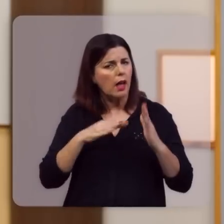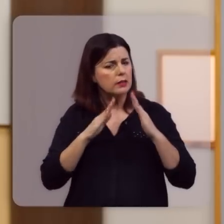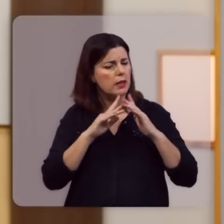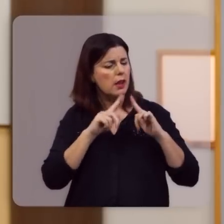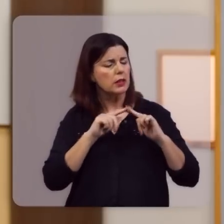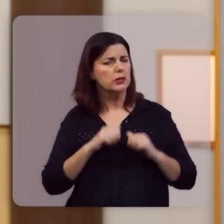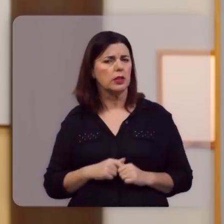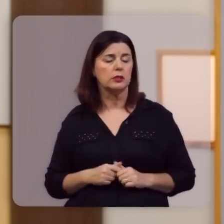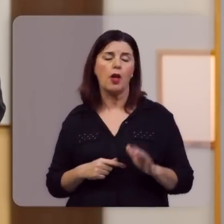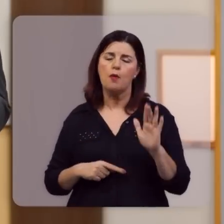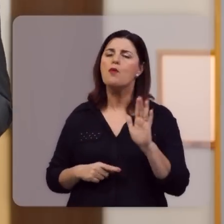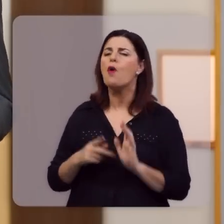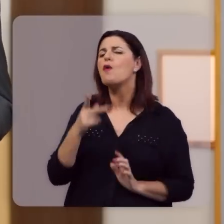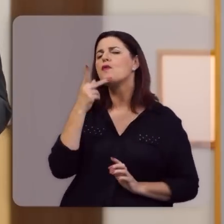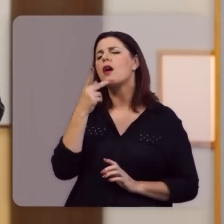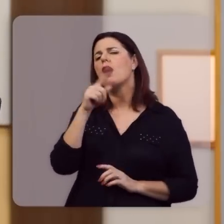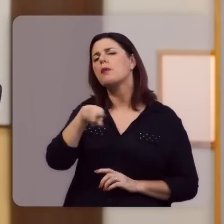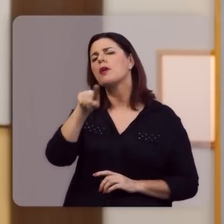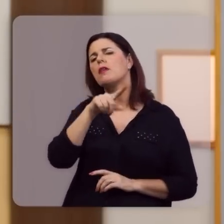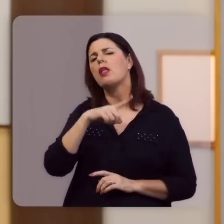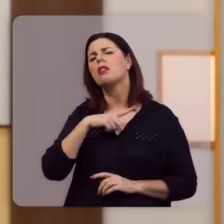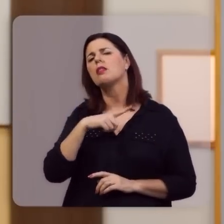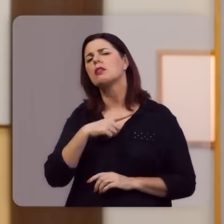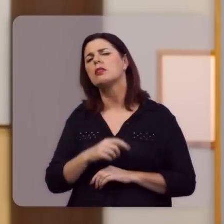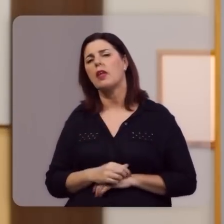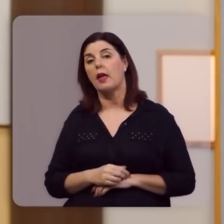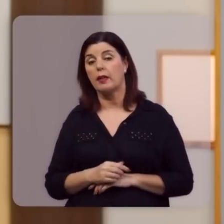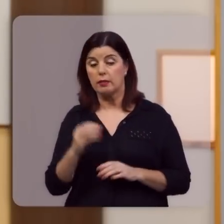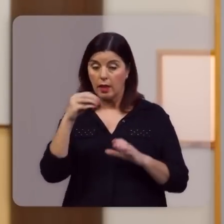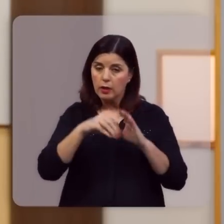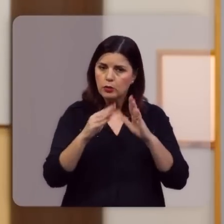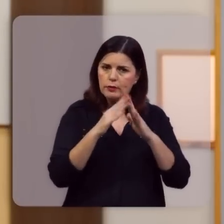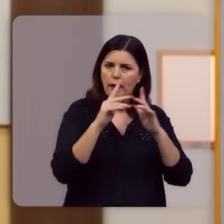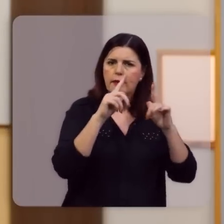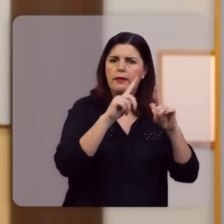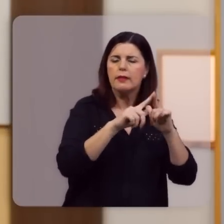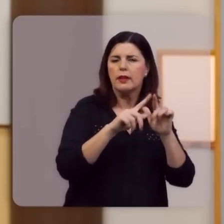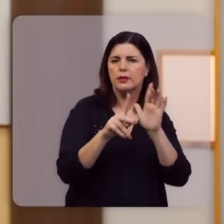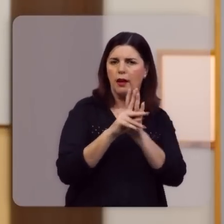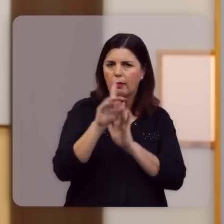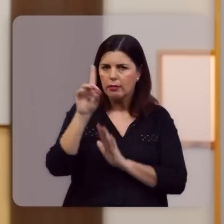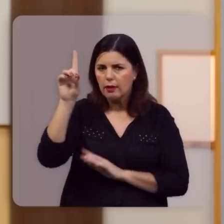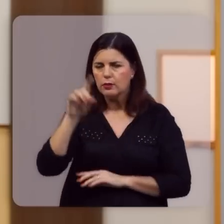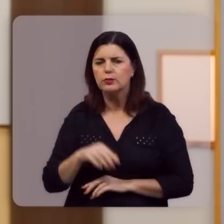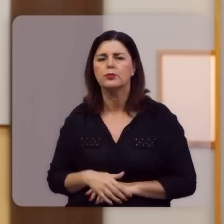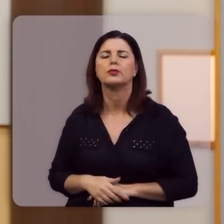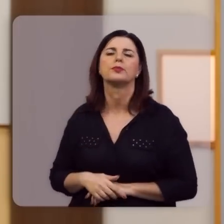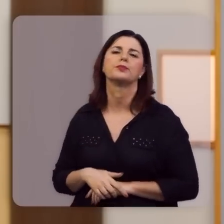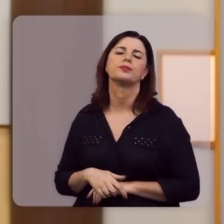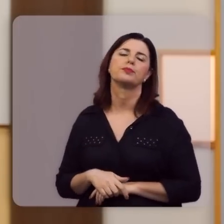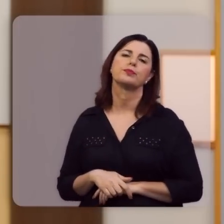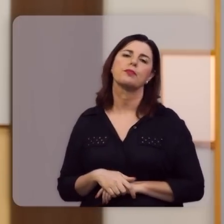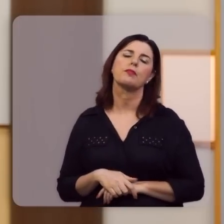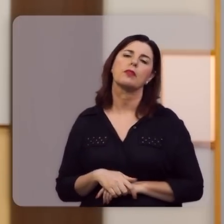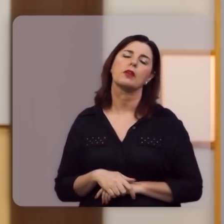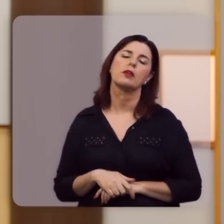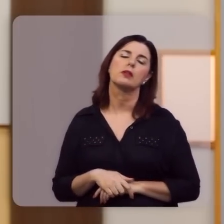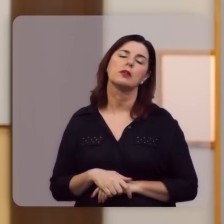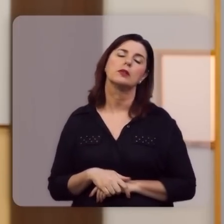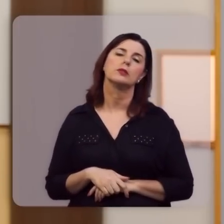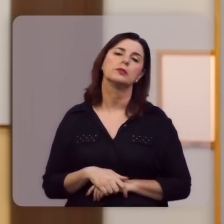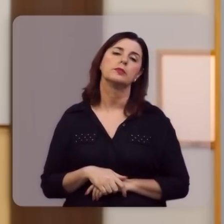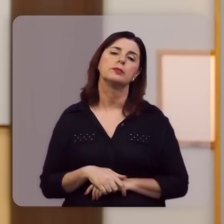E eu vou lhe dizer que tem florescido na igreja de Deus